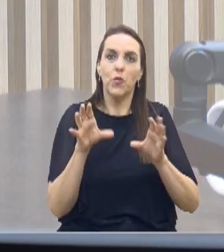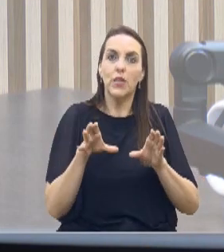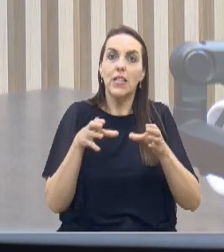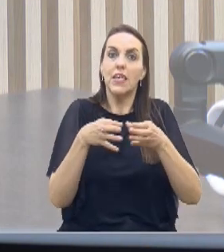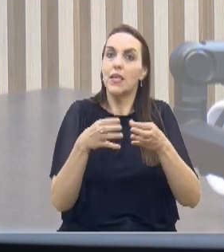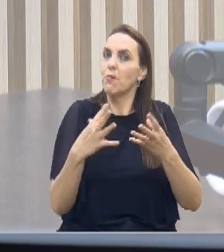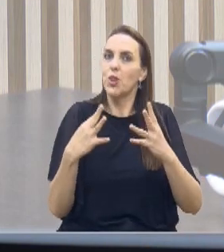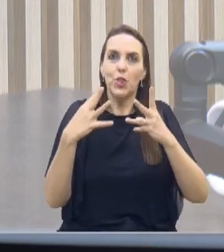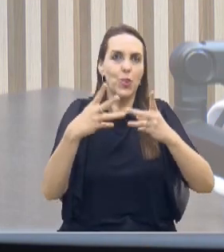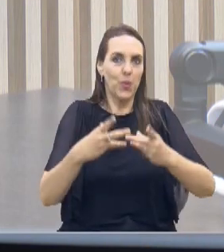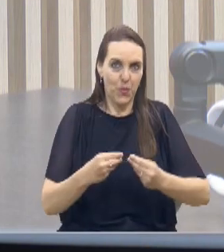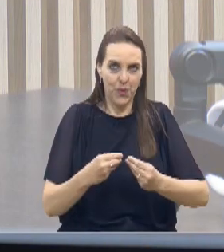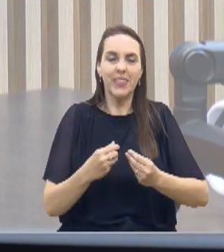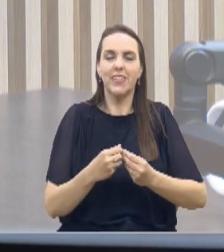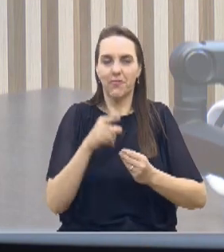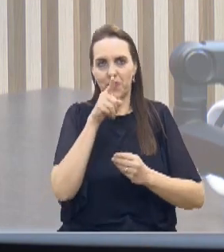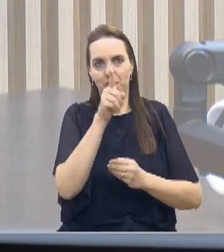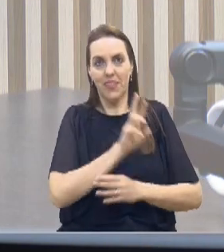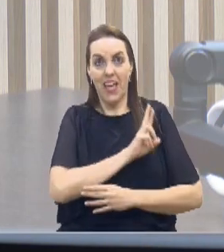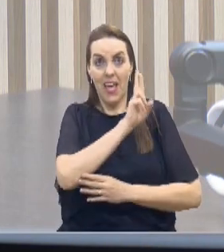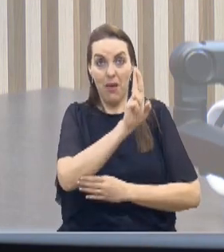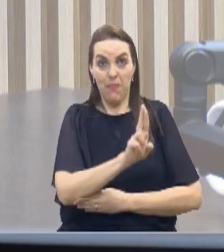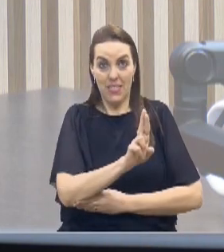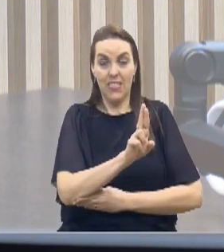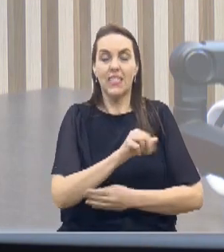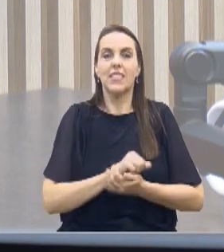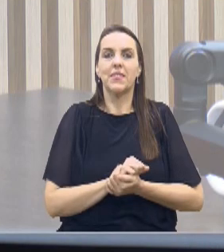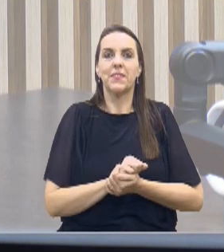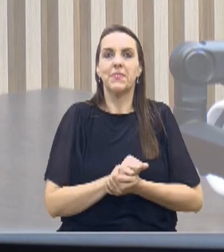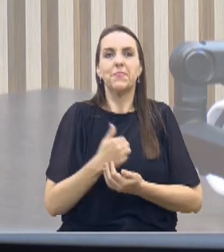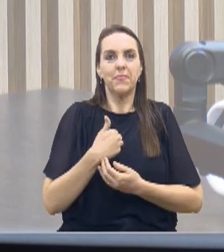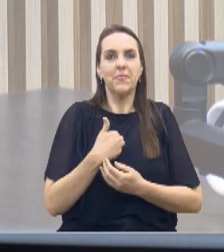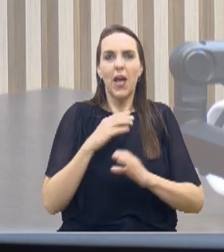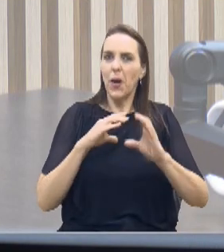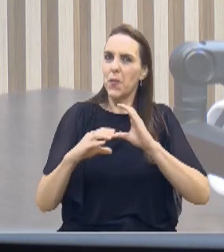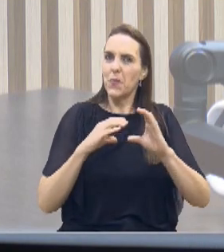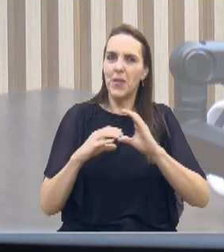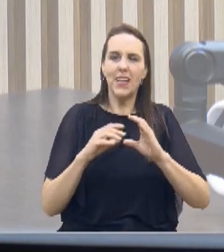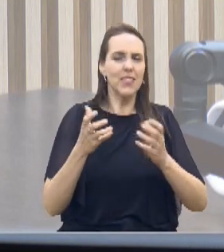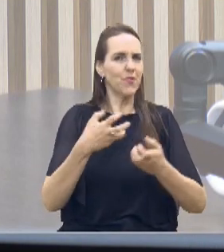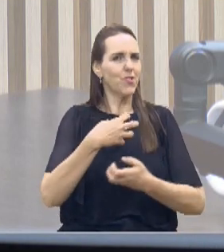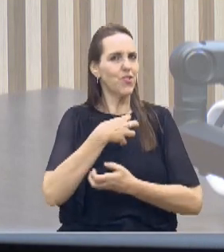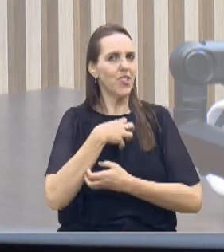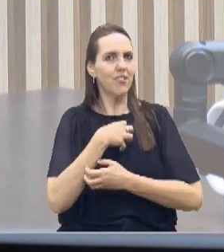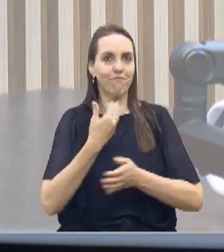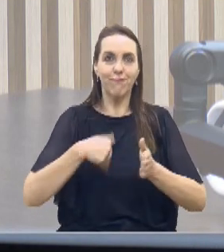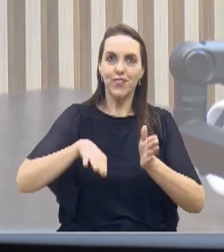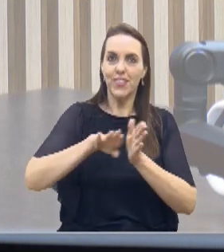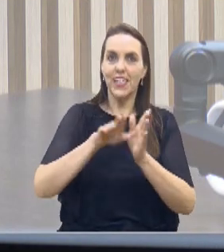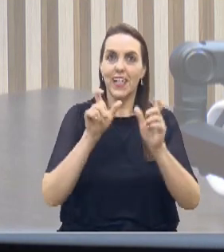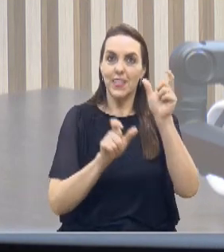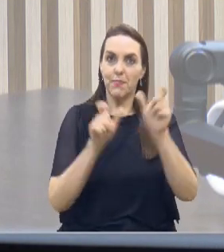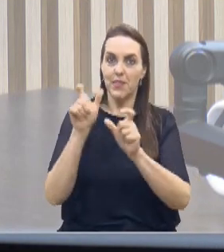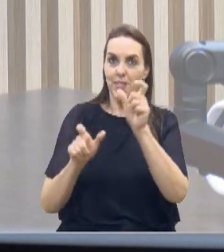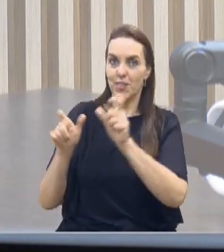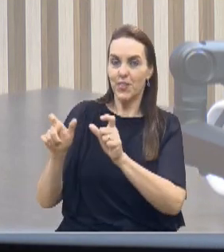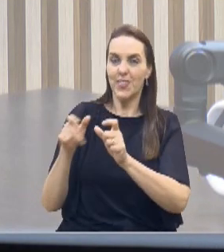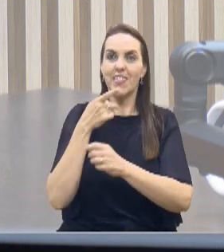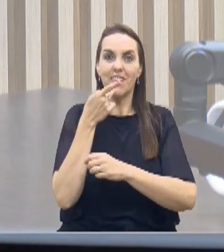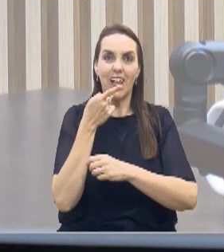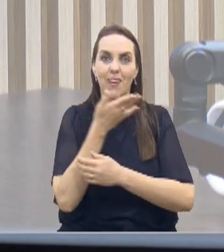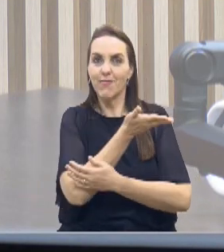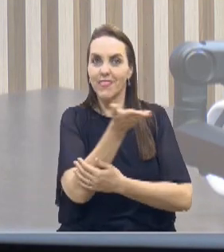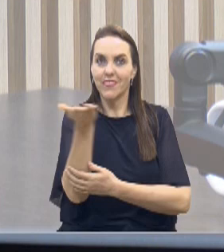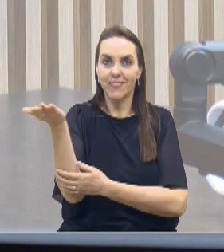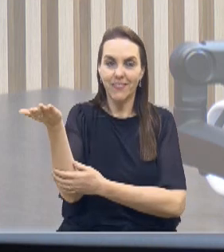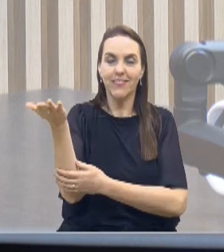toda, né, que tu representas aqui, porque eu falo muito que é isso, a comunicação é a nossa forma de chegar às pessoas. A gente fala com vocês, né, com muito